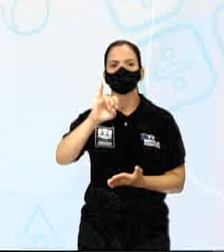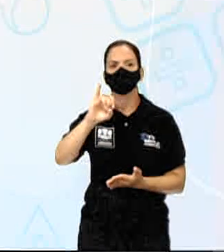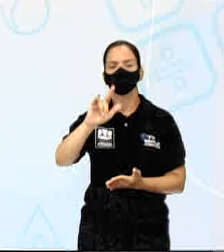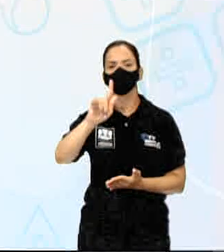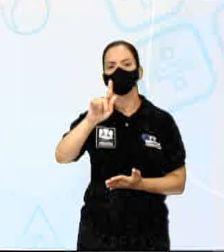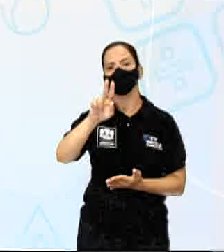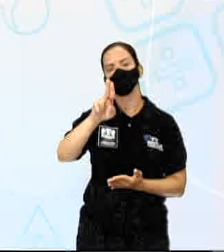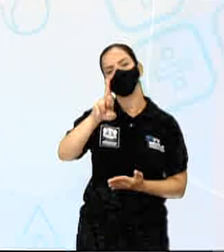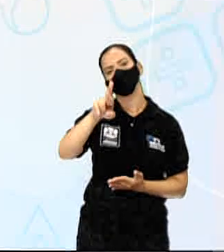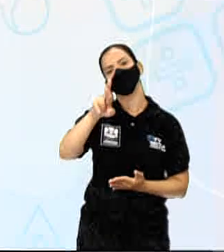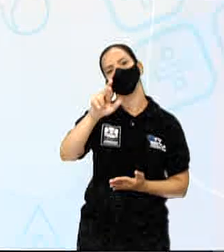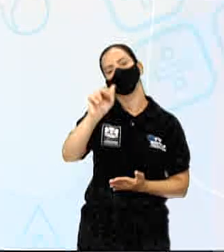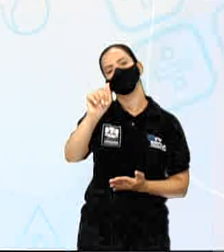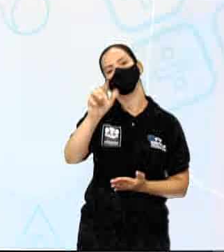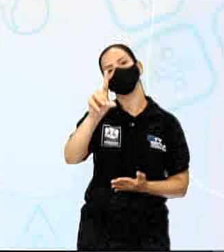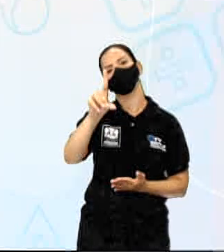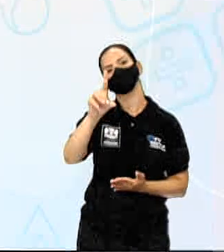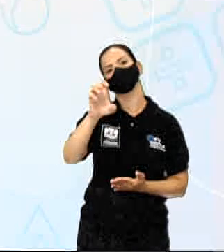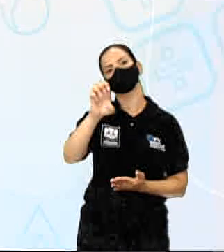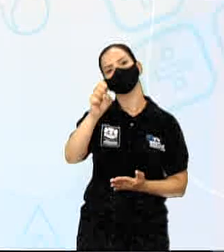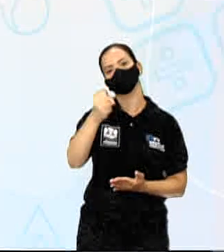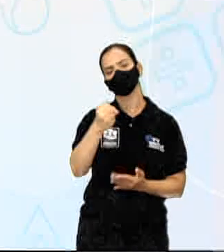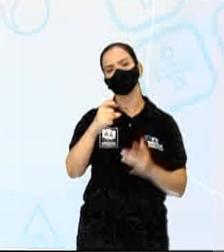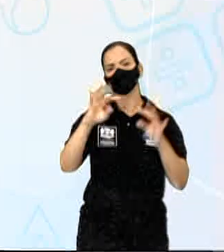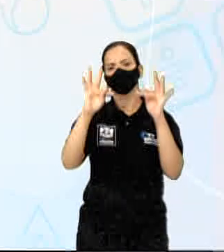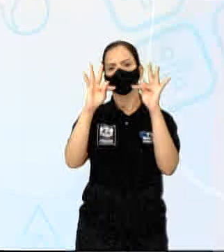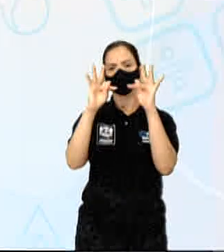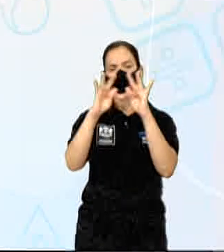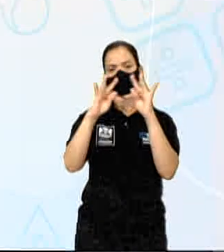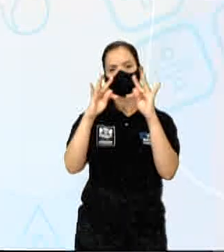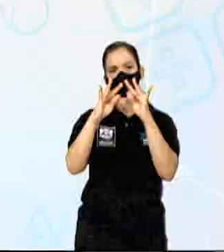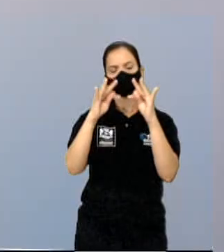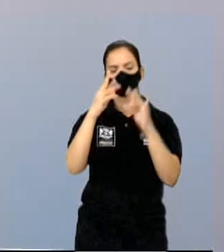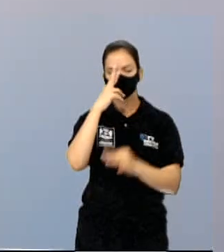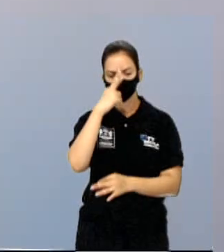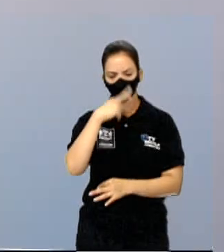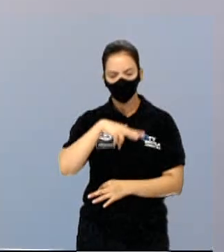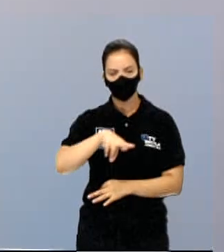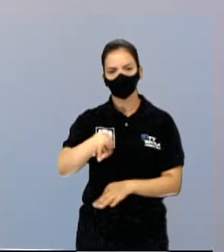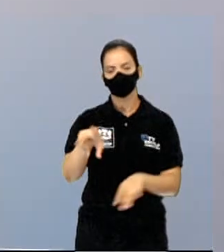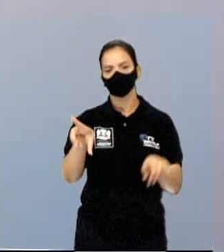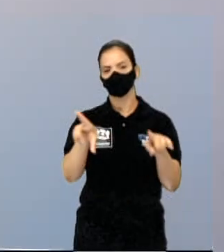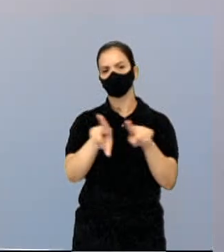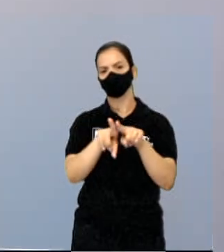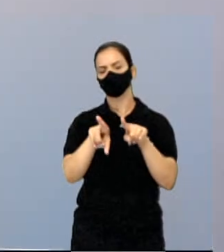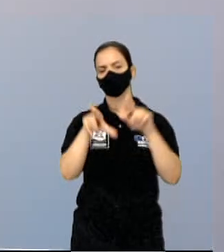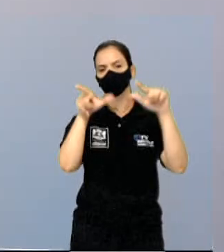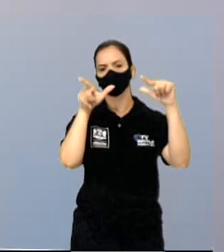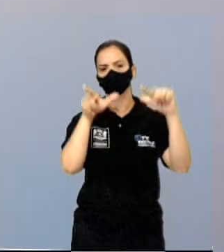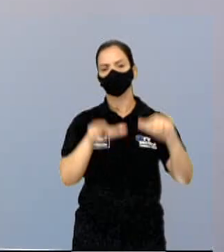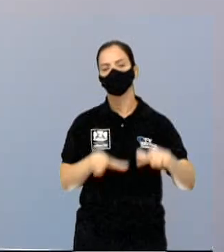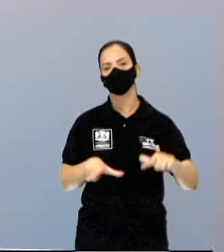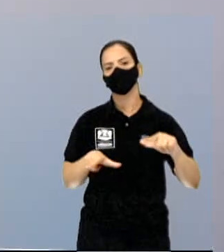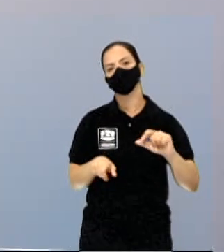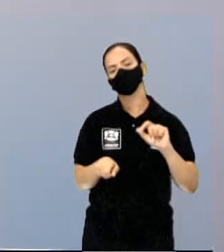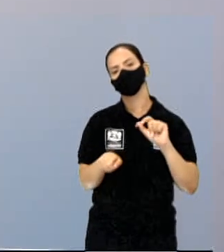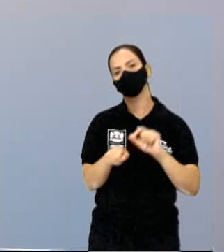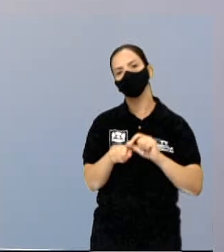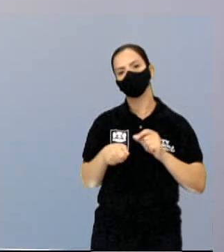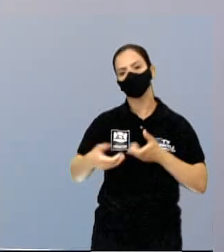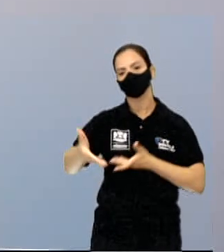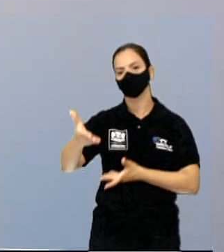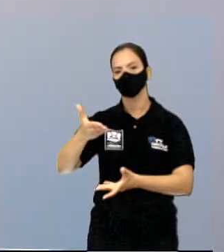tá? Esses templos funcionavam como um templo religioso, assim como também com um espaço, né, onde realizavam ali as